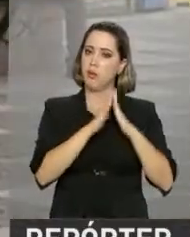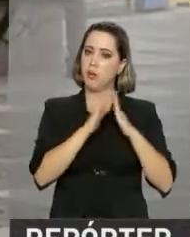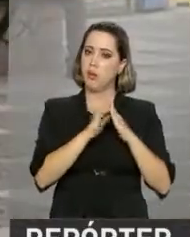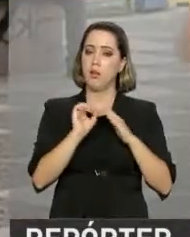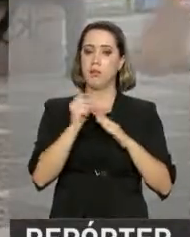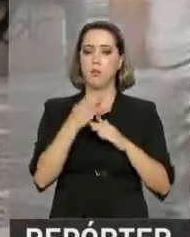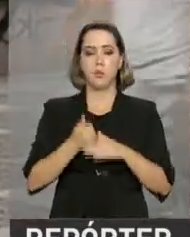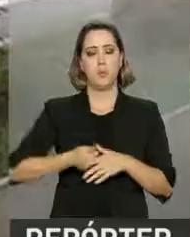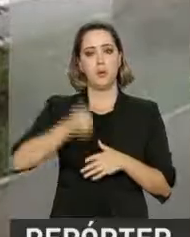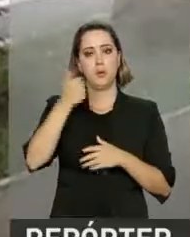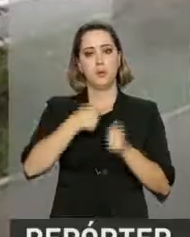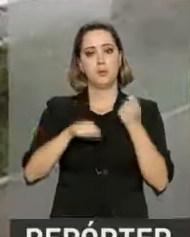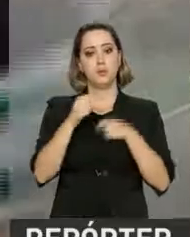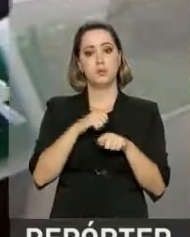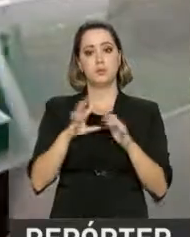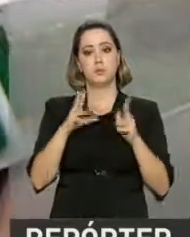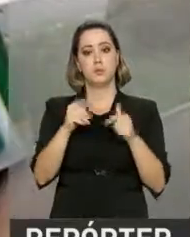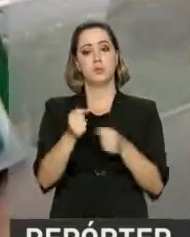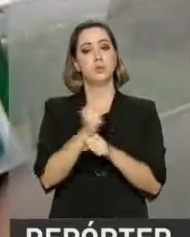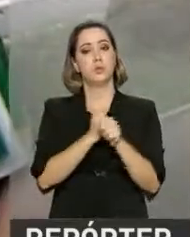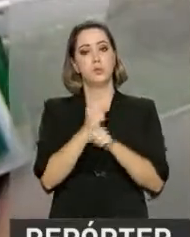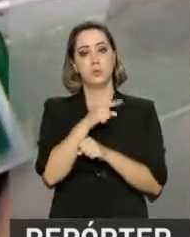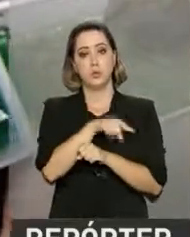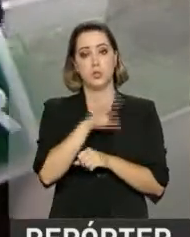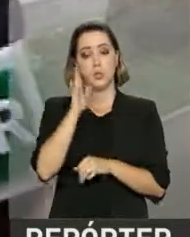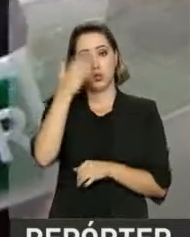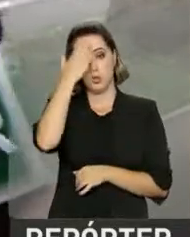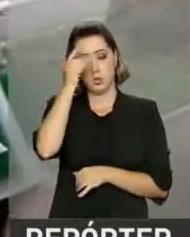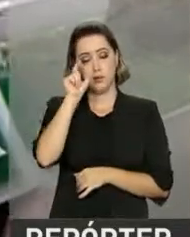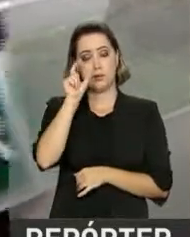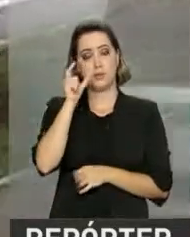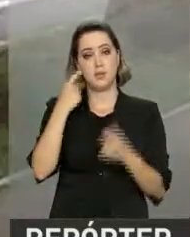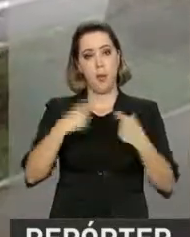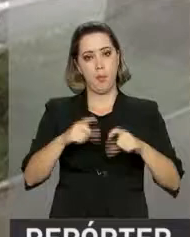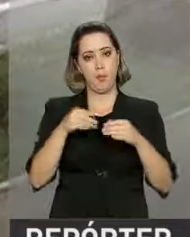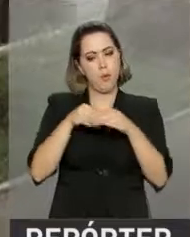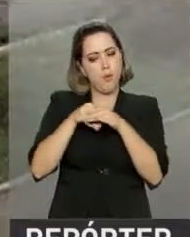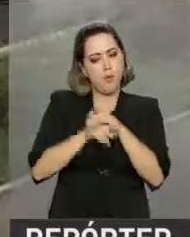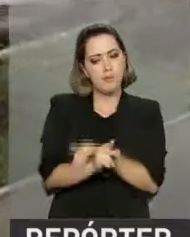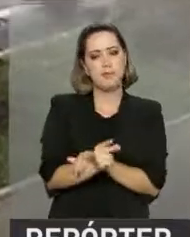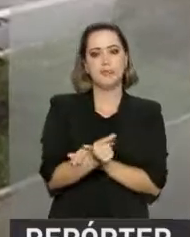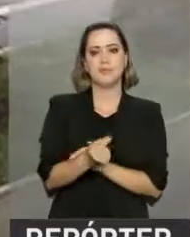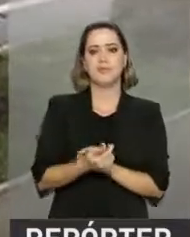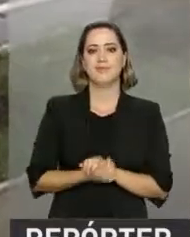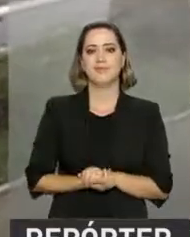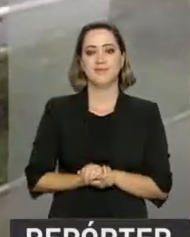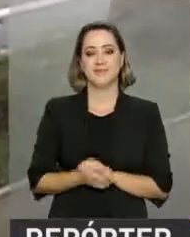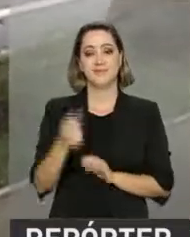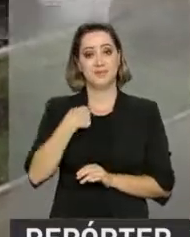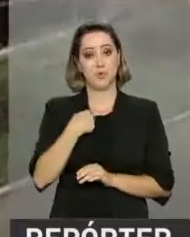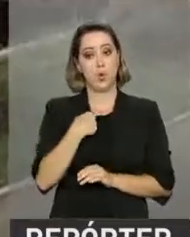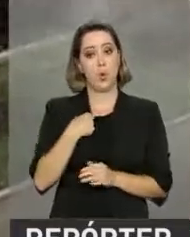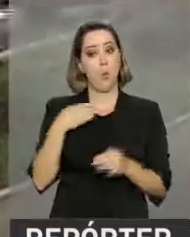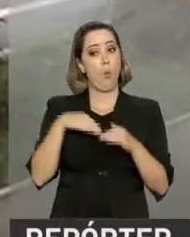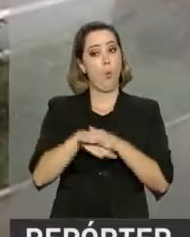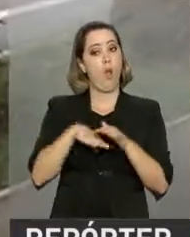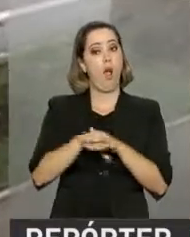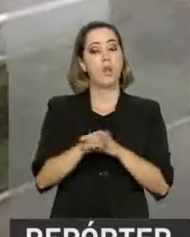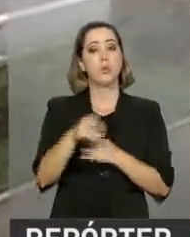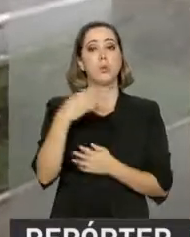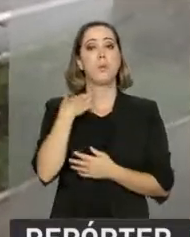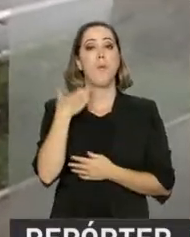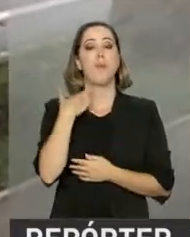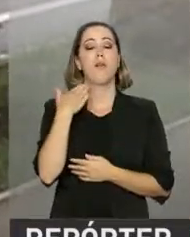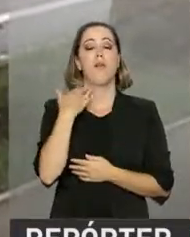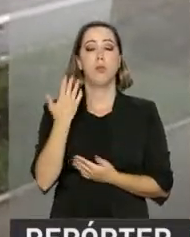reforçar as economias. Como todos os anos, Marilda já sabe para onde vai esse recurso extra. Ah, eu aplico. Eu deixo no